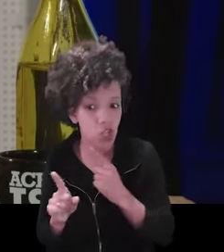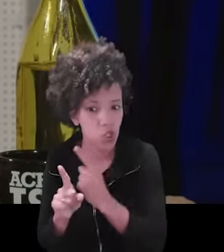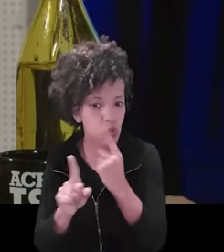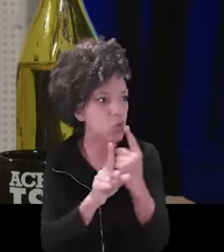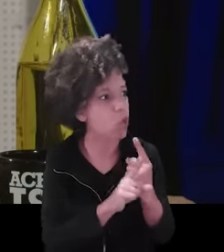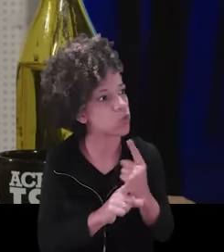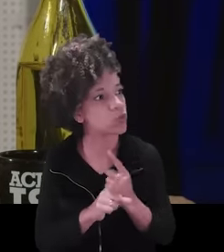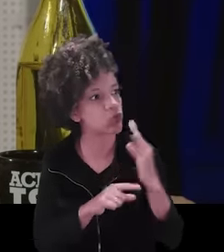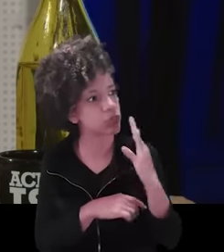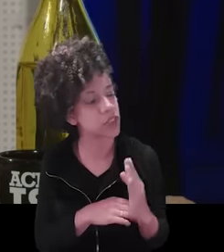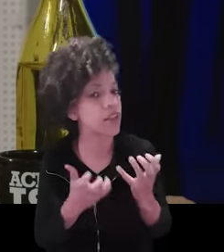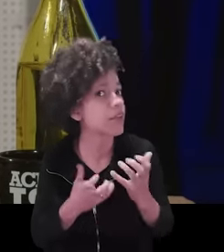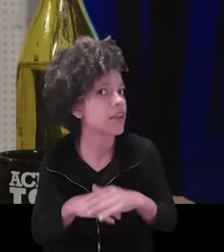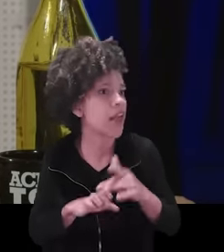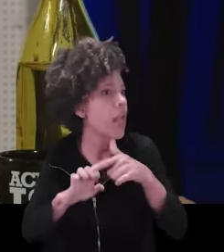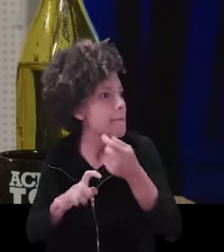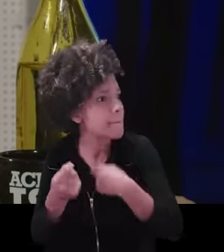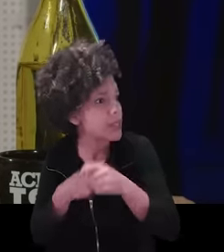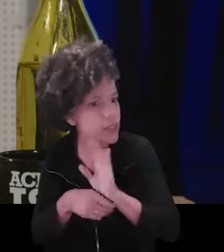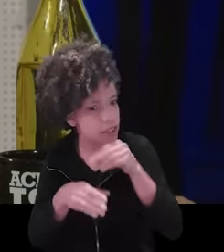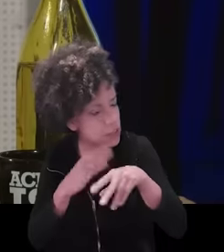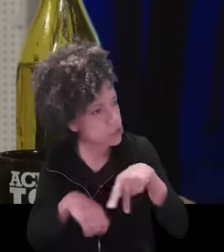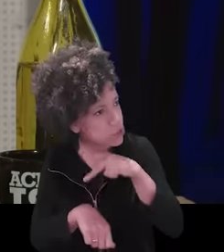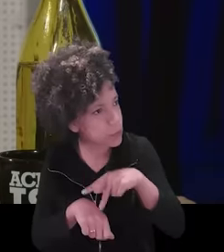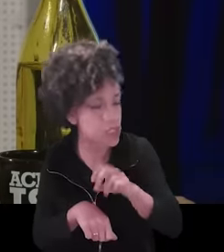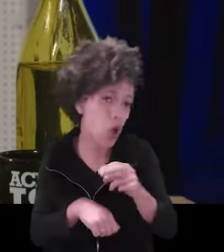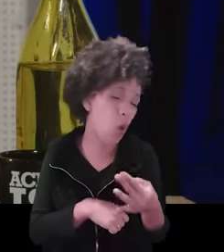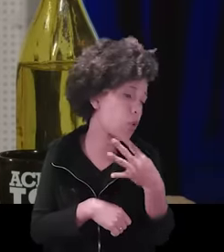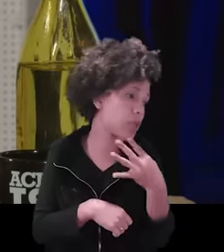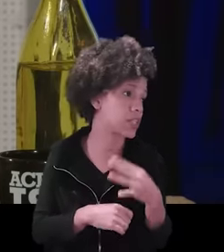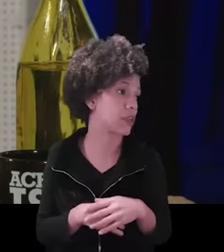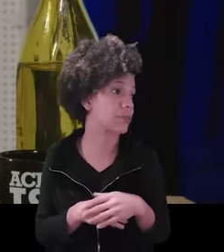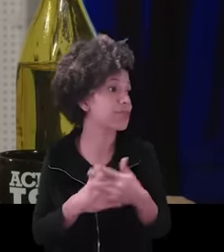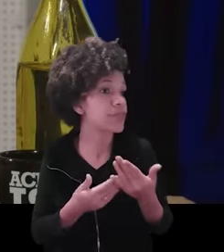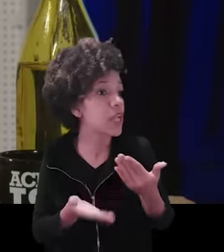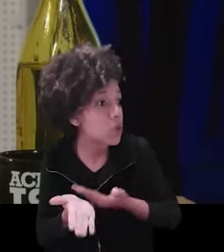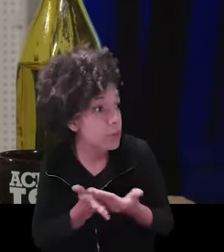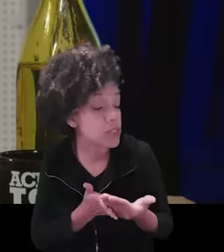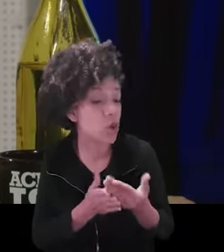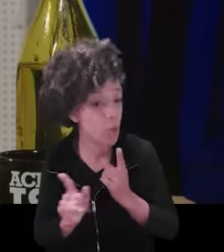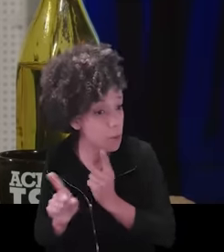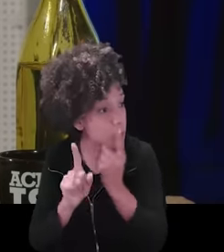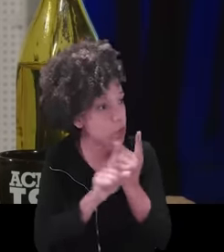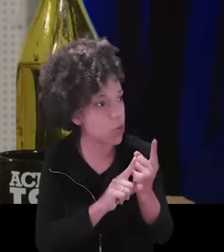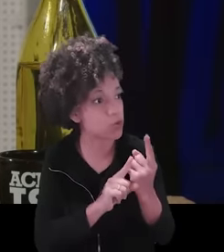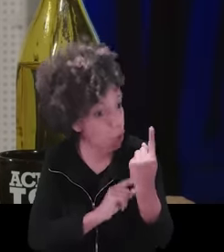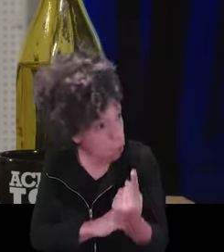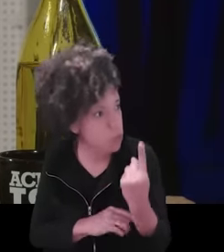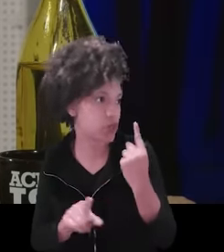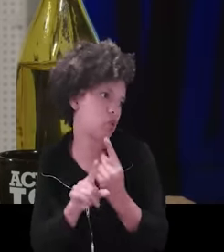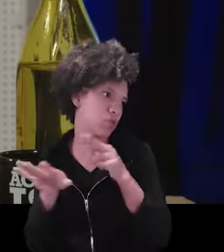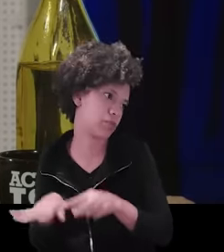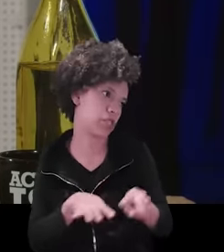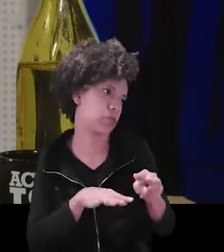encontros de brasileiros que queriam empreendendo o país Eu queria conhecer alguém e a gente começou a fazer assim um encontro por